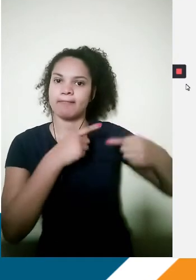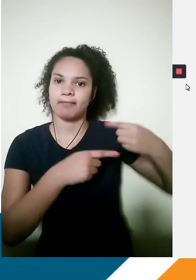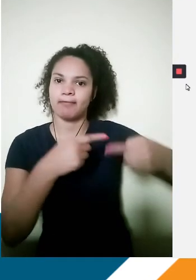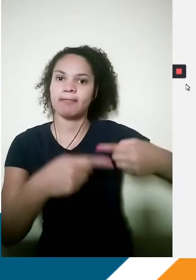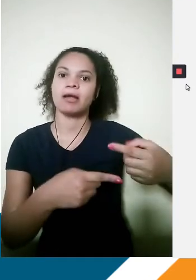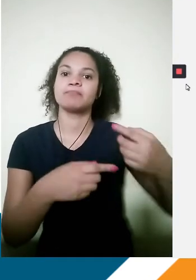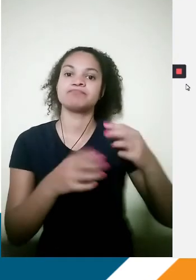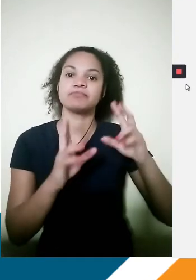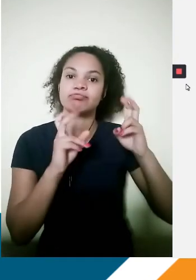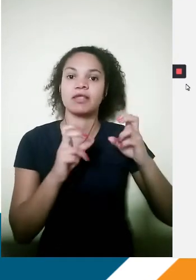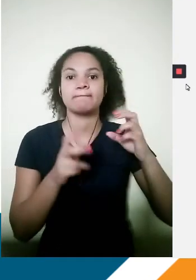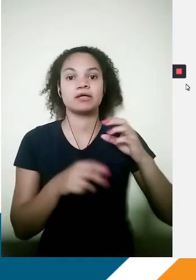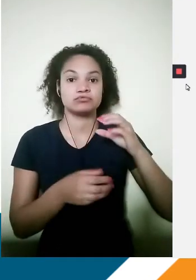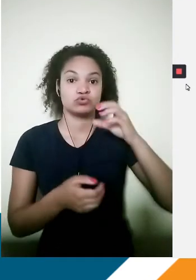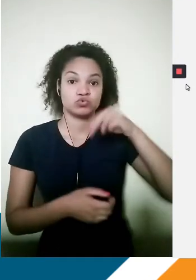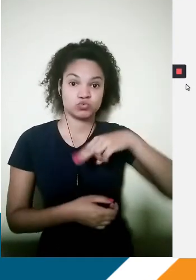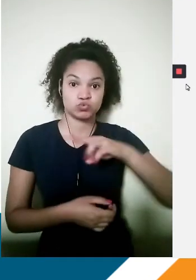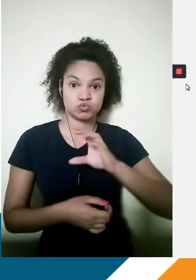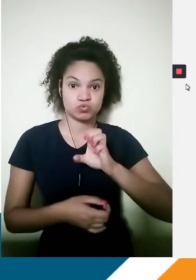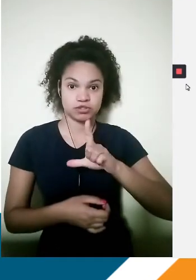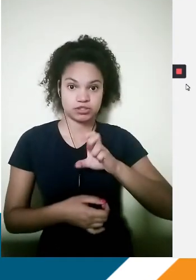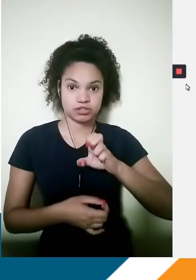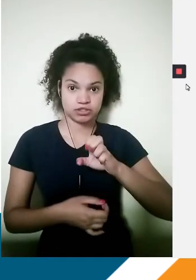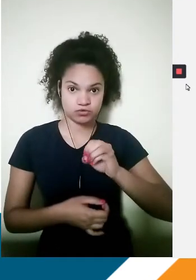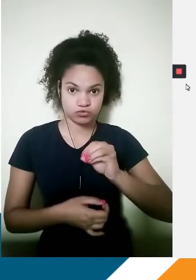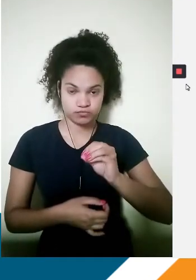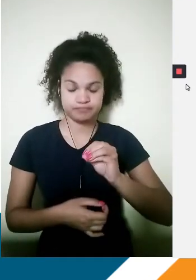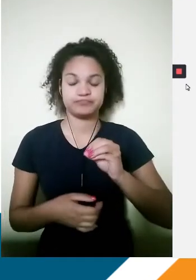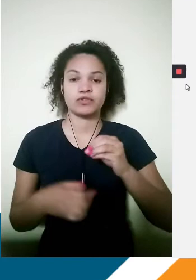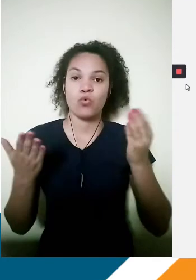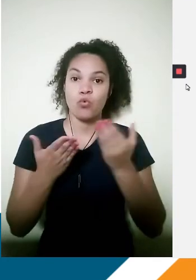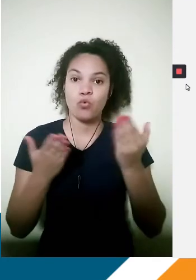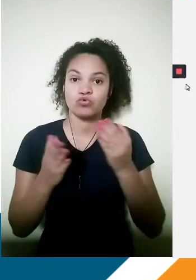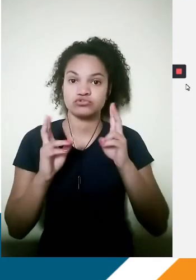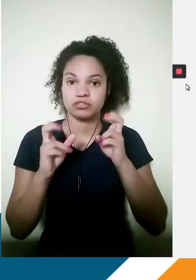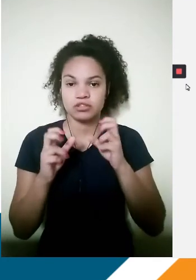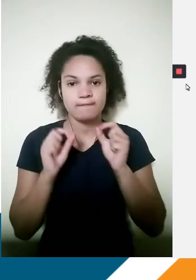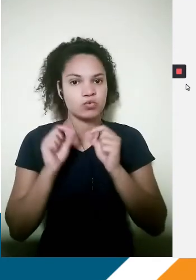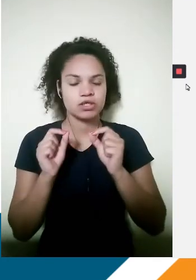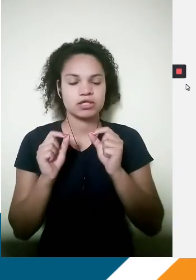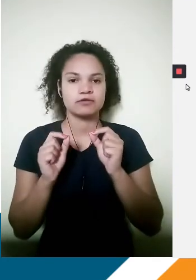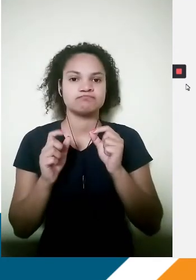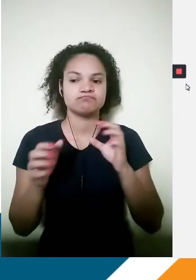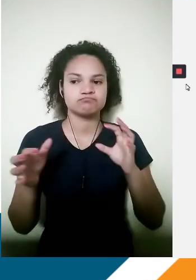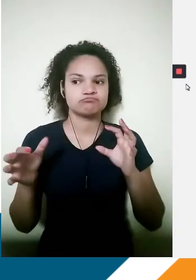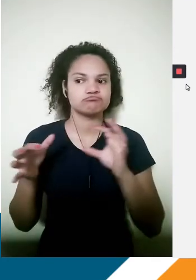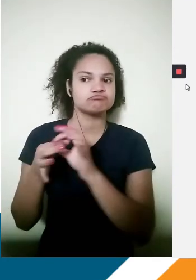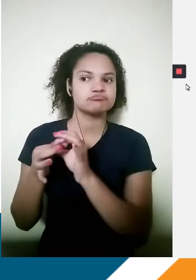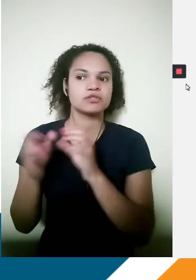relacionados a núcleo, hoje nós vamos falar um pouco fazermos uma introdução de